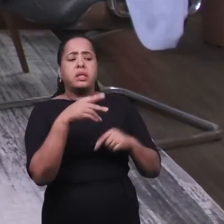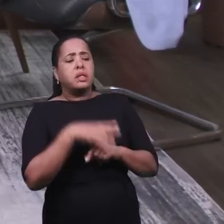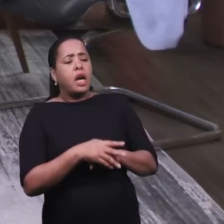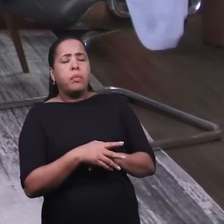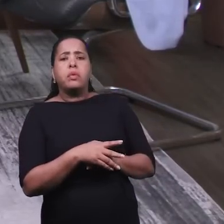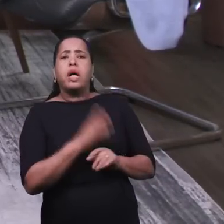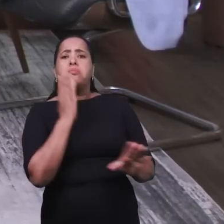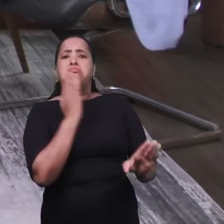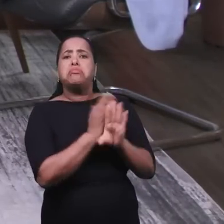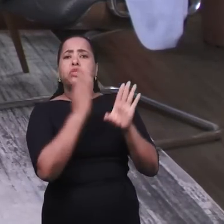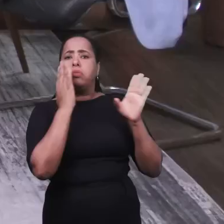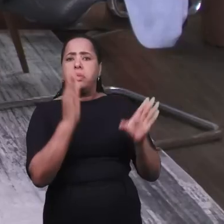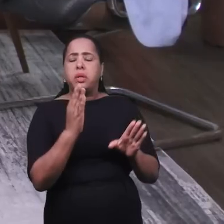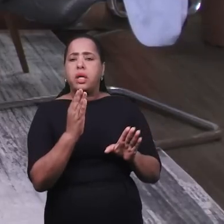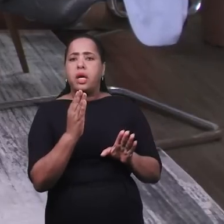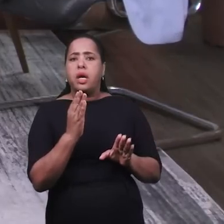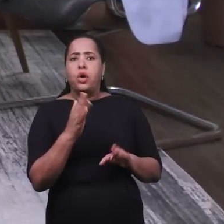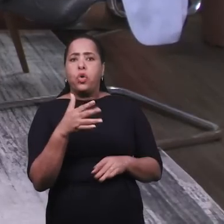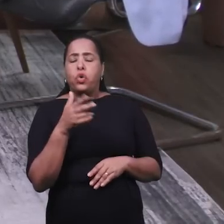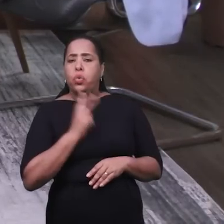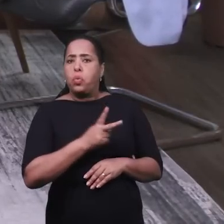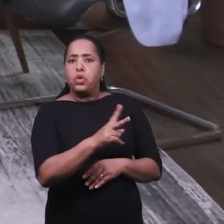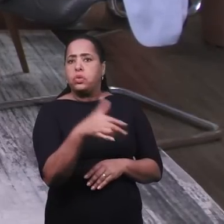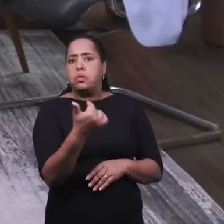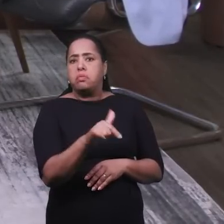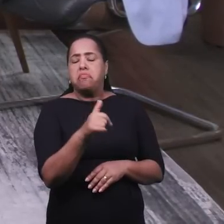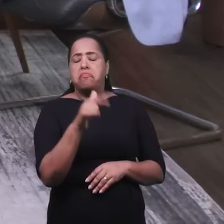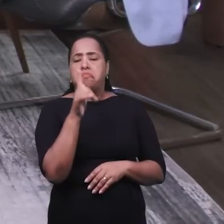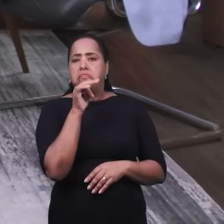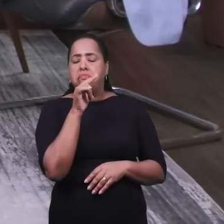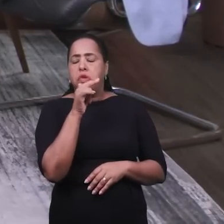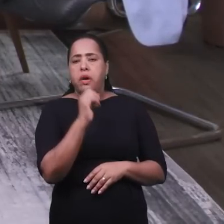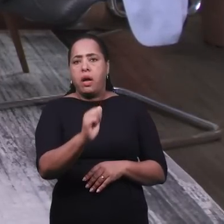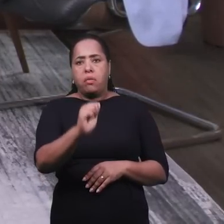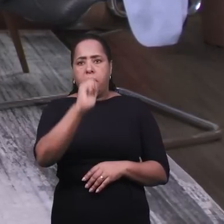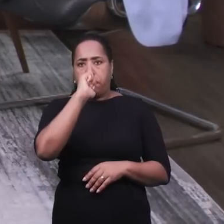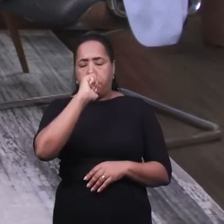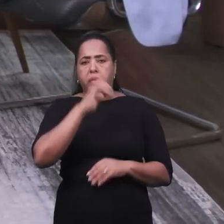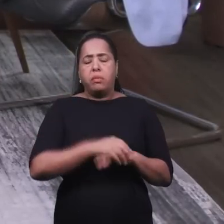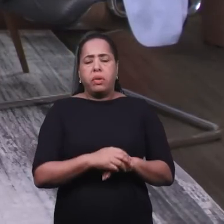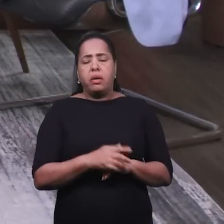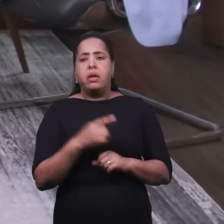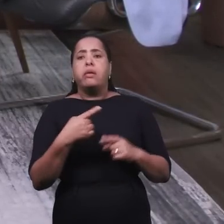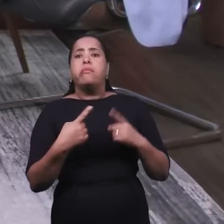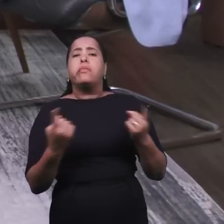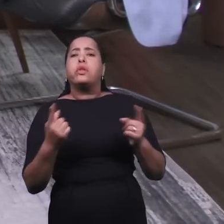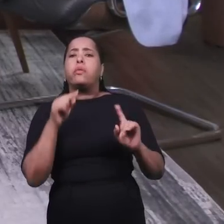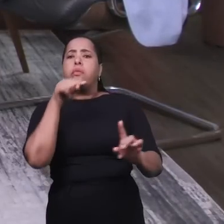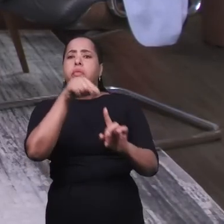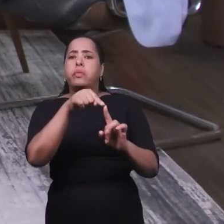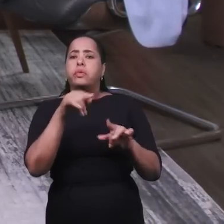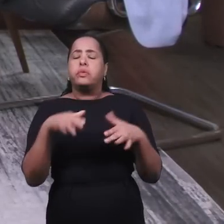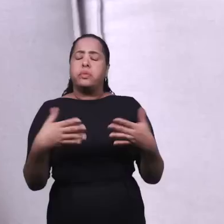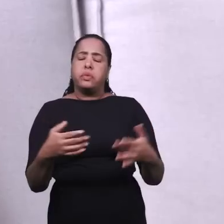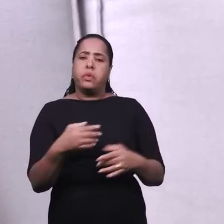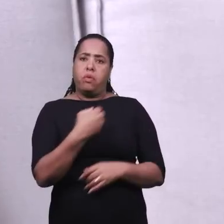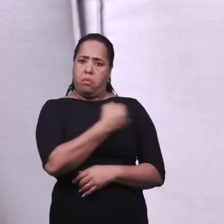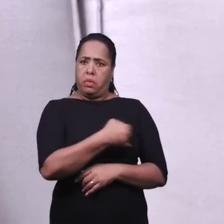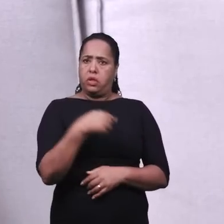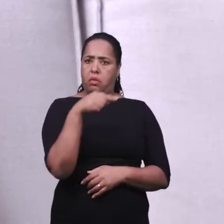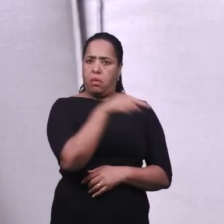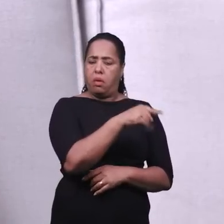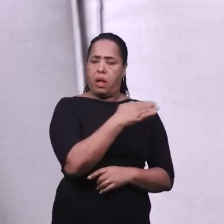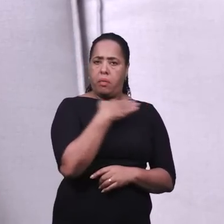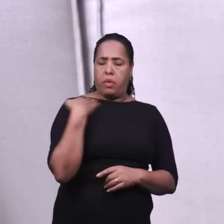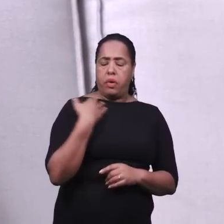água potável em Patmos. O abastecimento vem por navio. Então, isso mostra o seguinte, que era para ele morrer pela palavra. Por isso